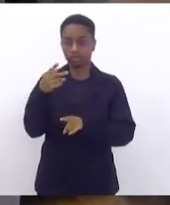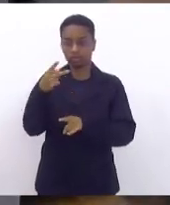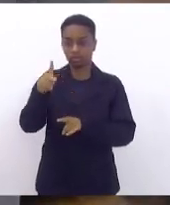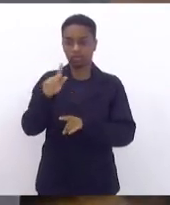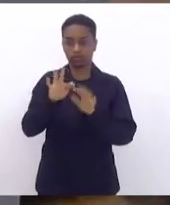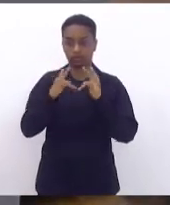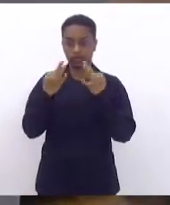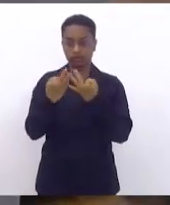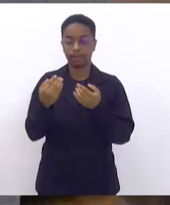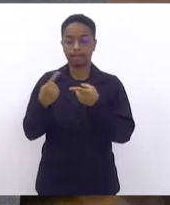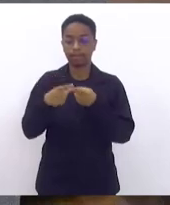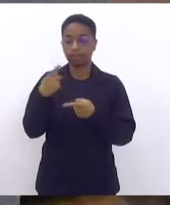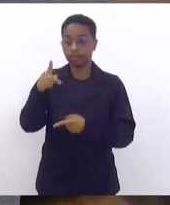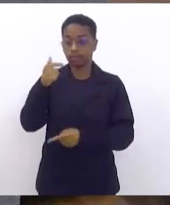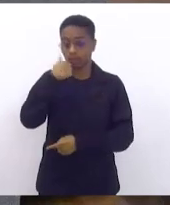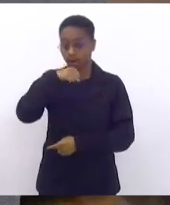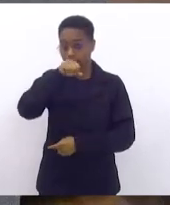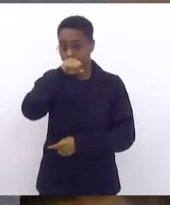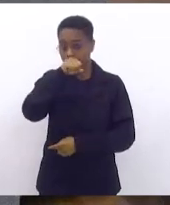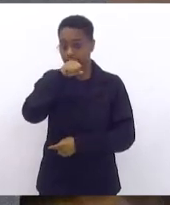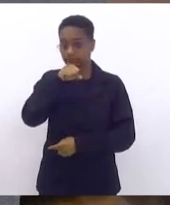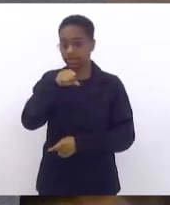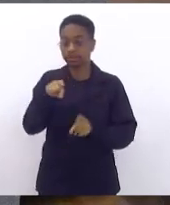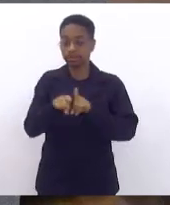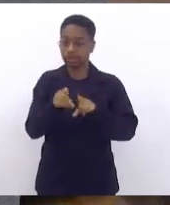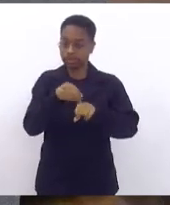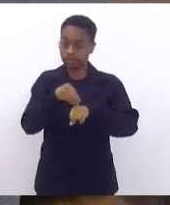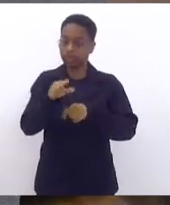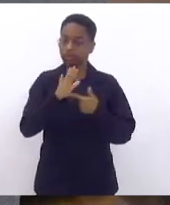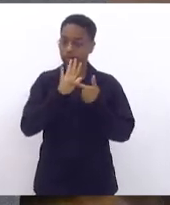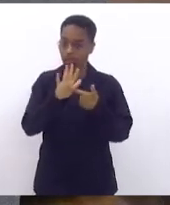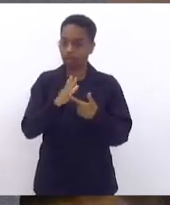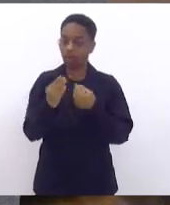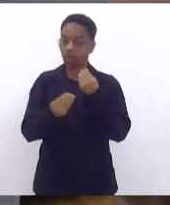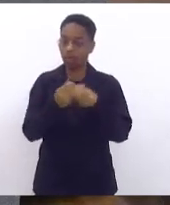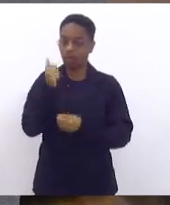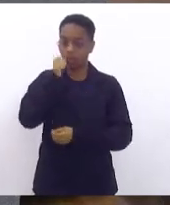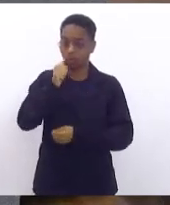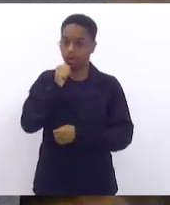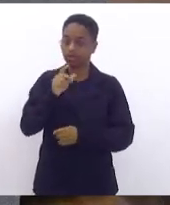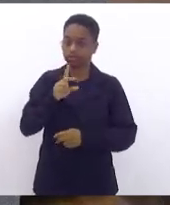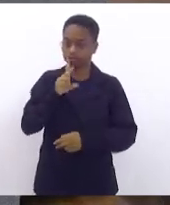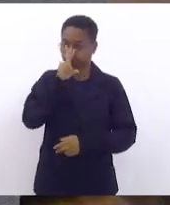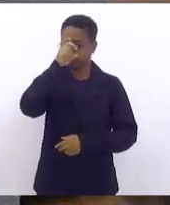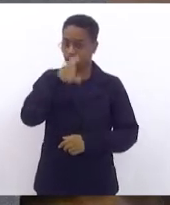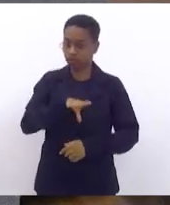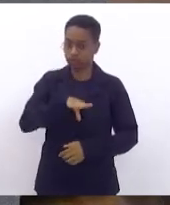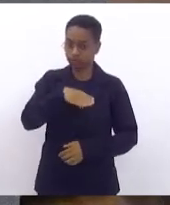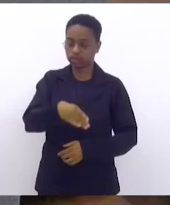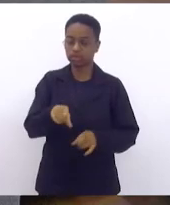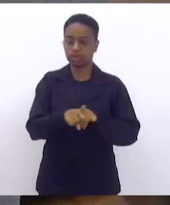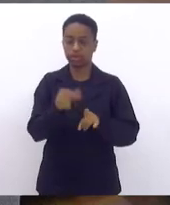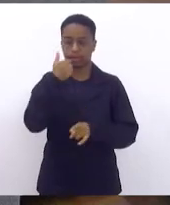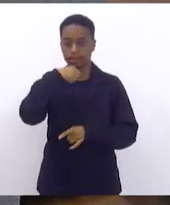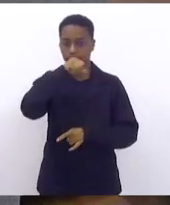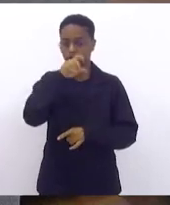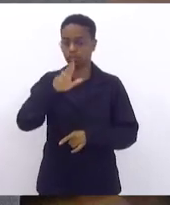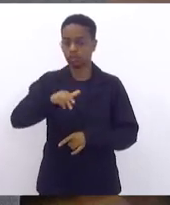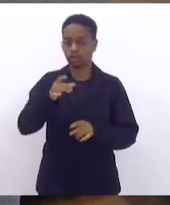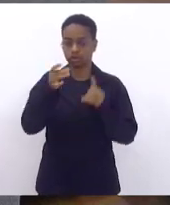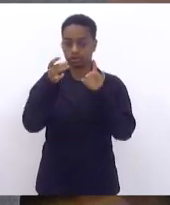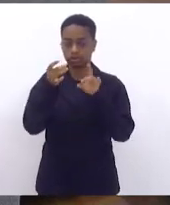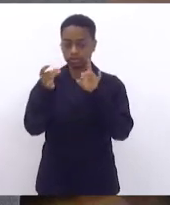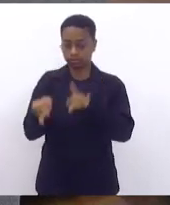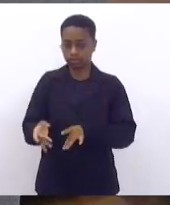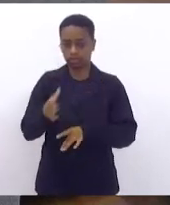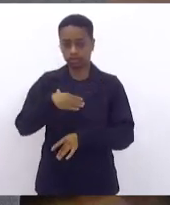mãe, esse projeto, essa indicação fala muito das mulheres guerreiras, das mães que não abandonam seus filhos e que,